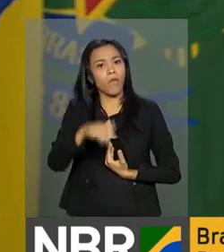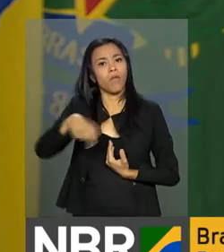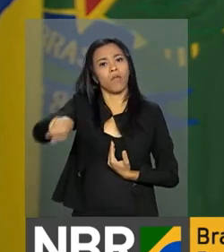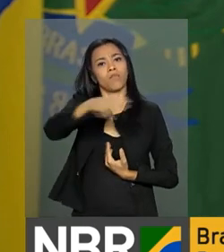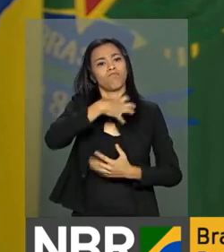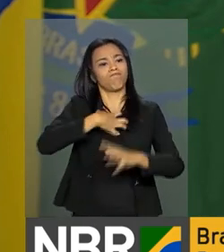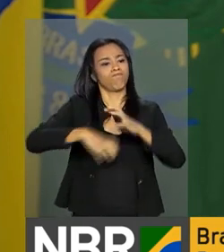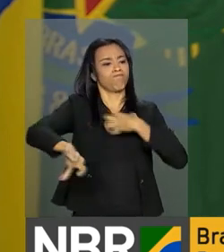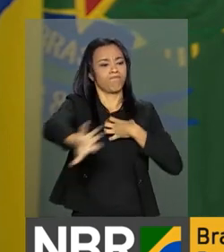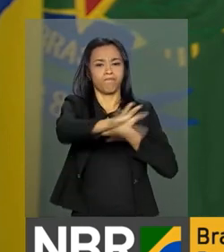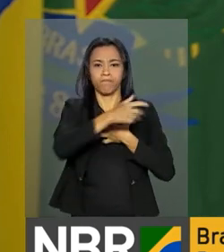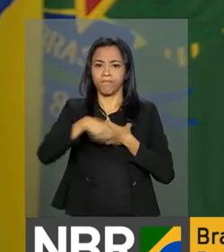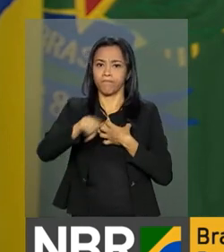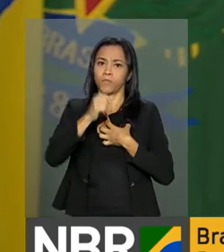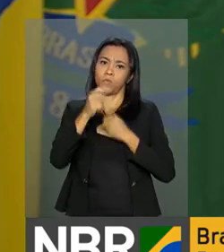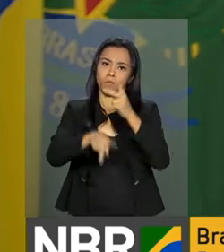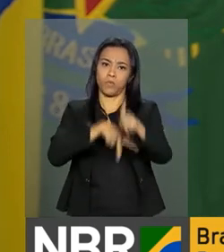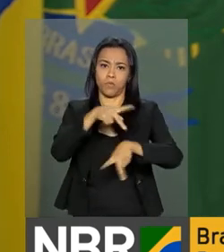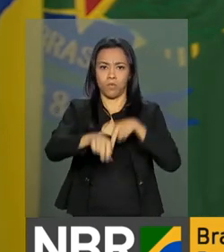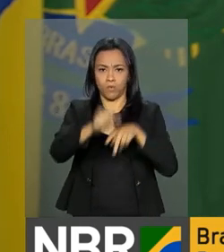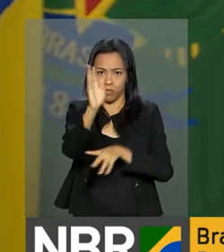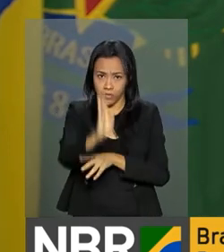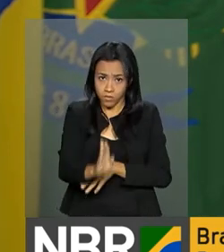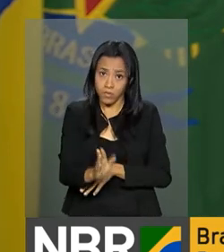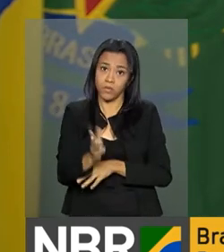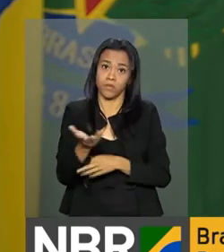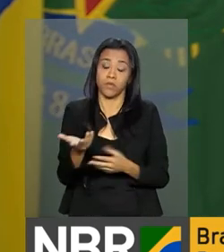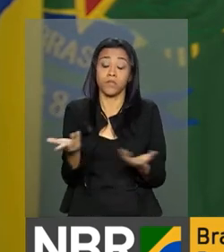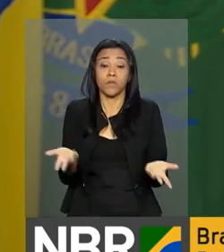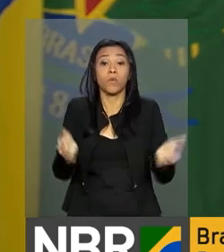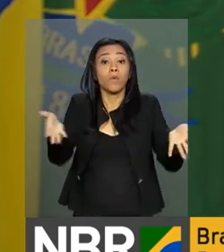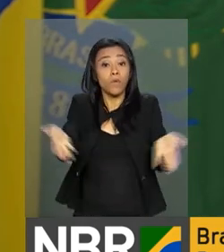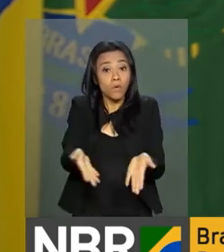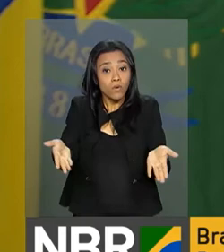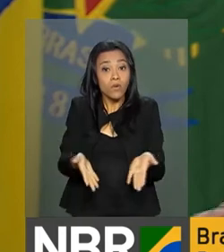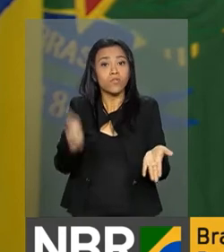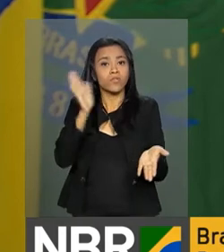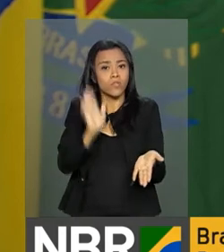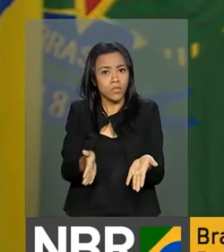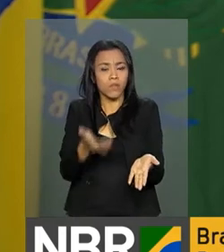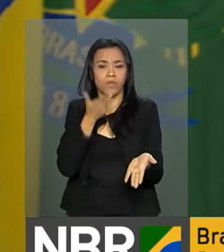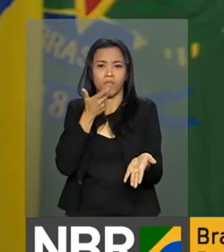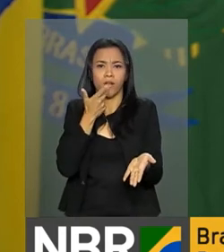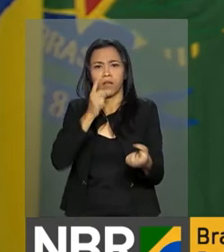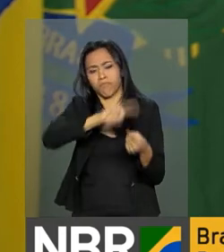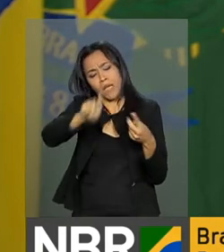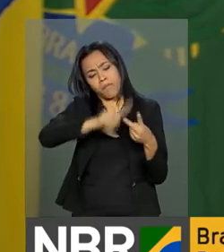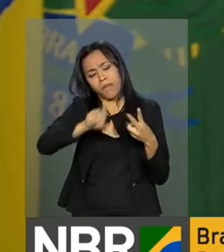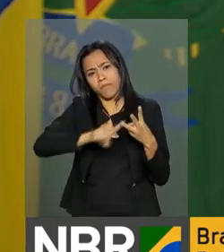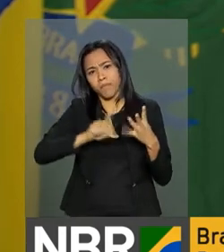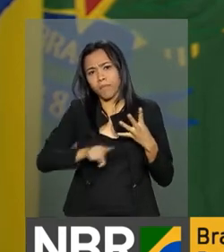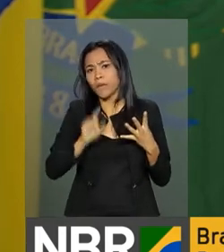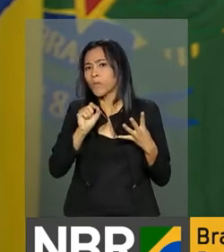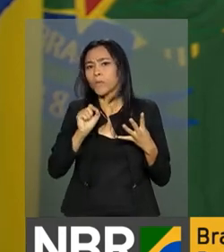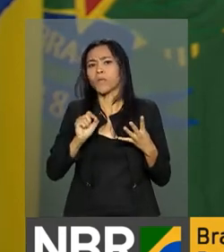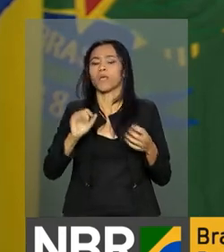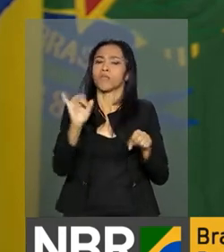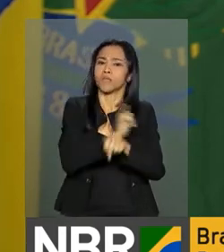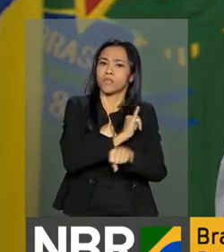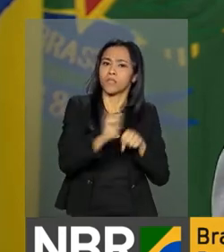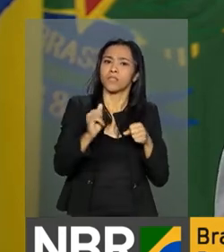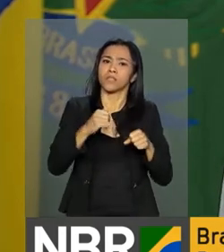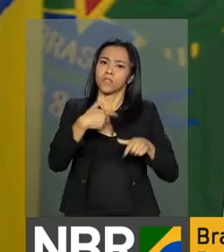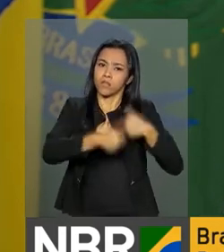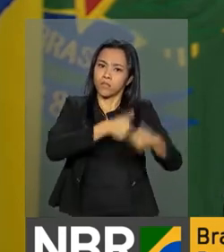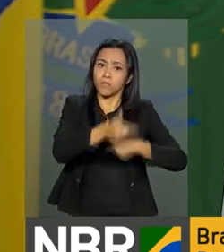dos brasileiros hoje foi anunciado nessa série de medidas em favor dos beneficiários